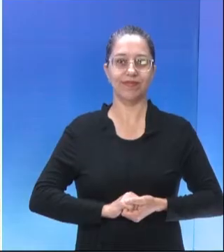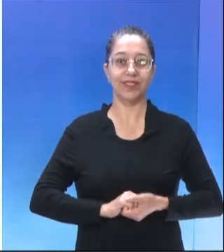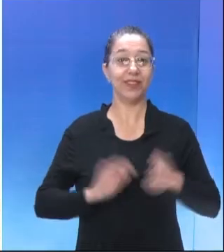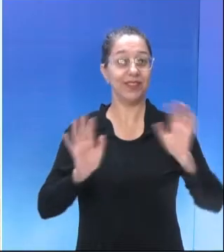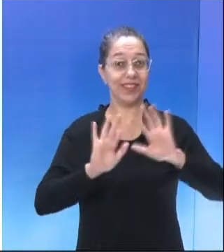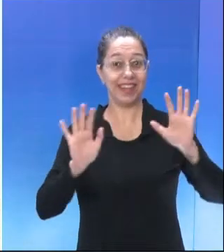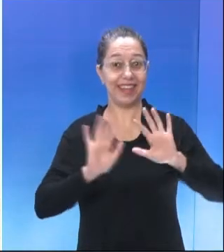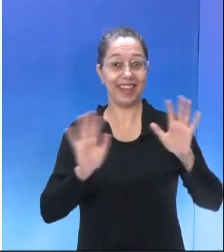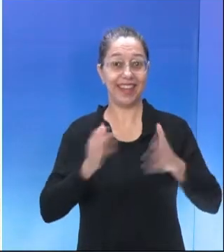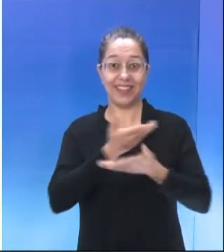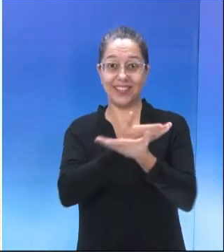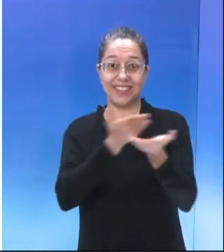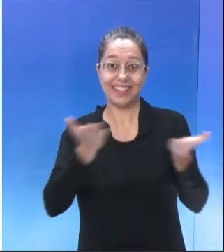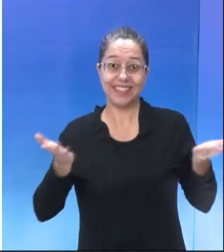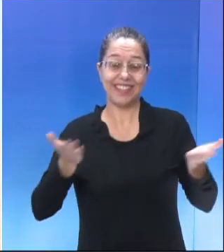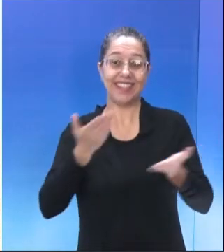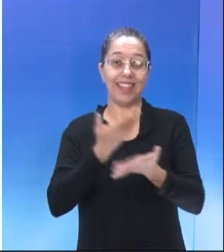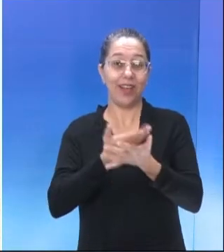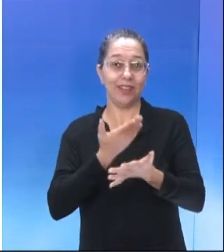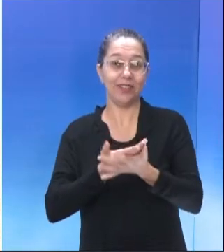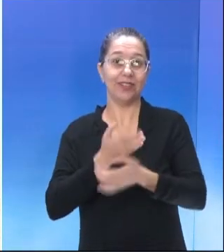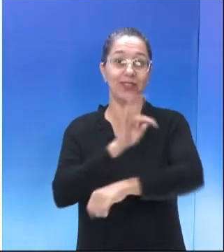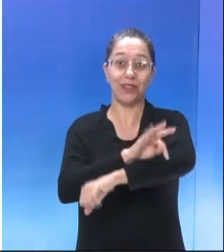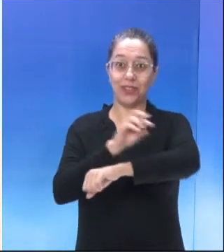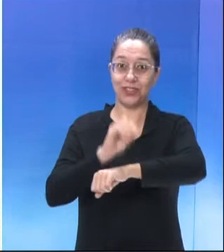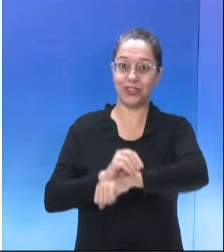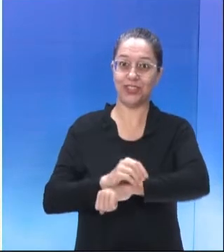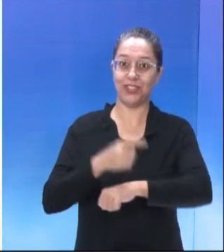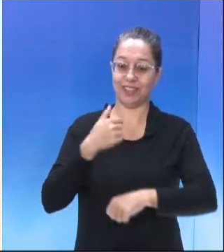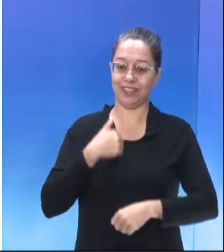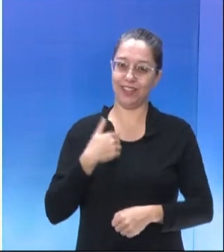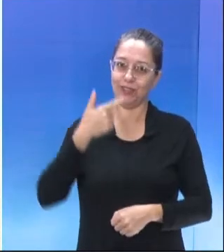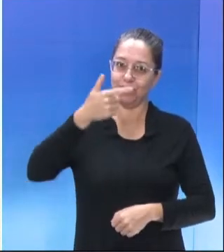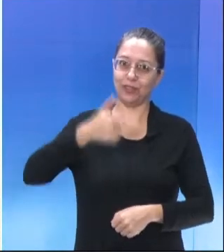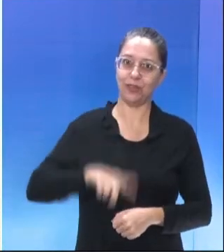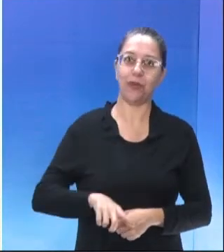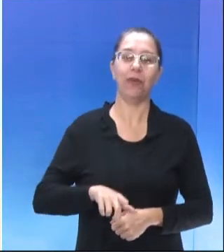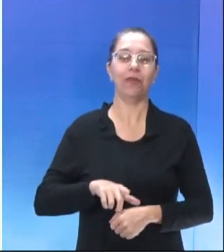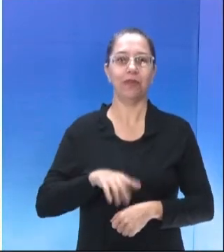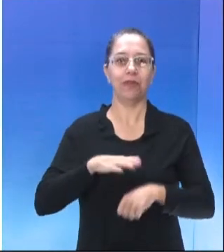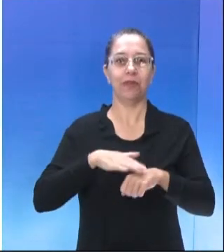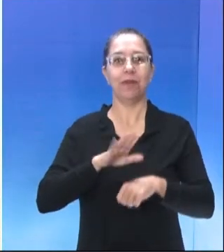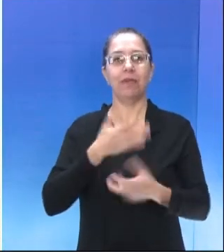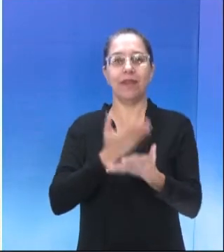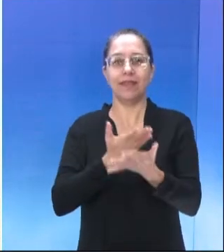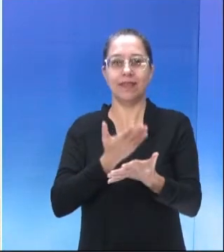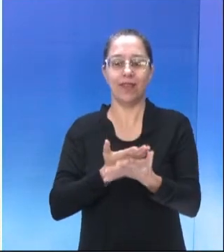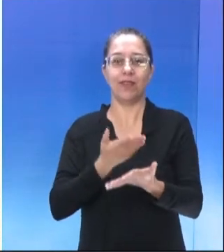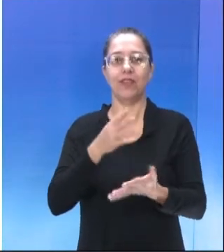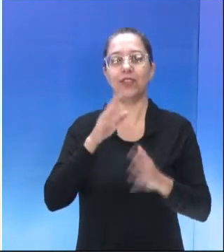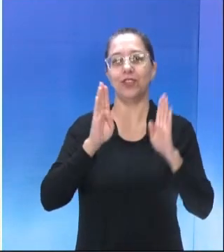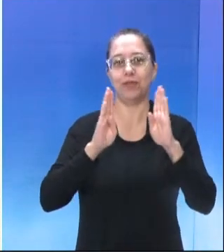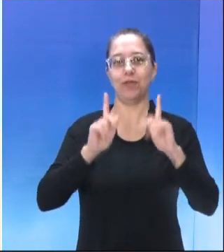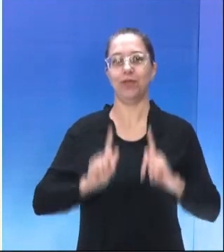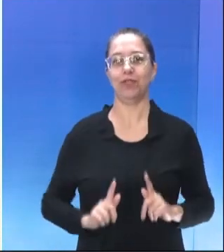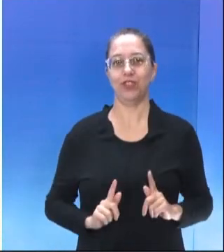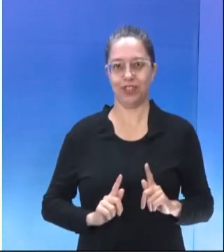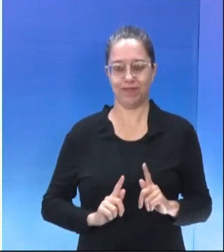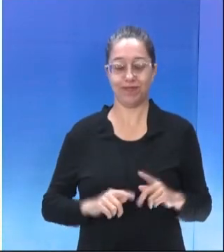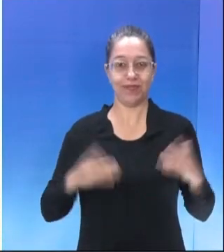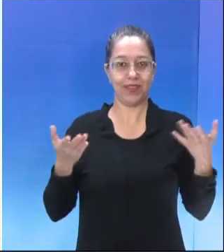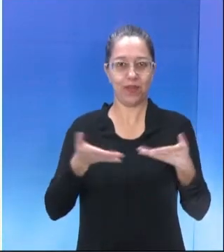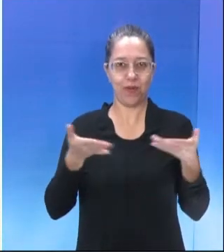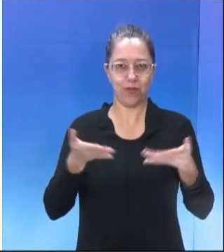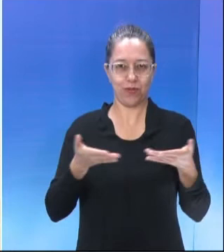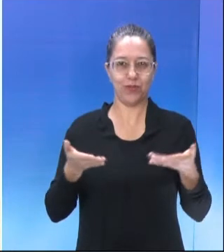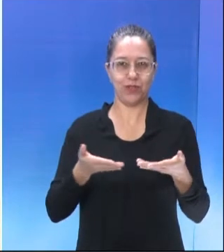Fala galera, estudantil do estado do Tocantins, olha o professor Israel de novo aqui com mais uma aula de biologia. Hoje